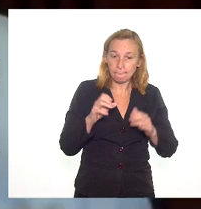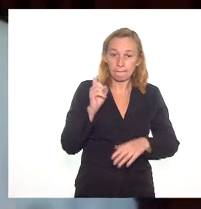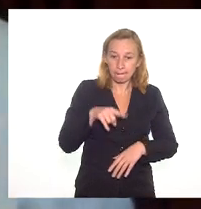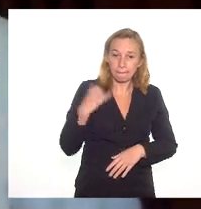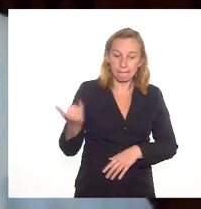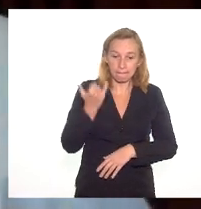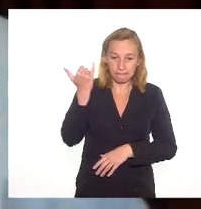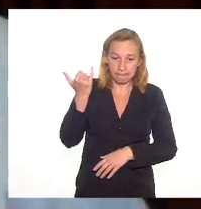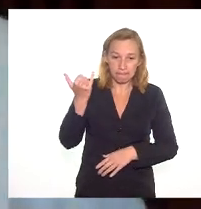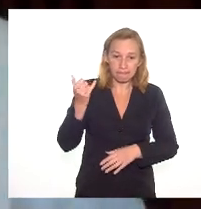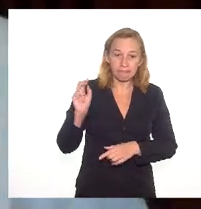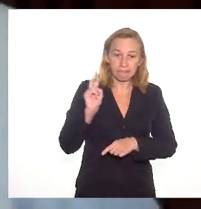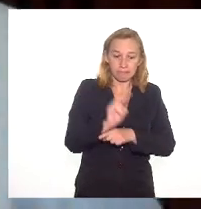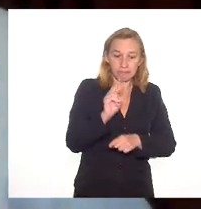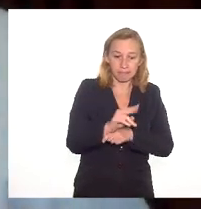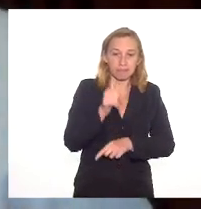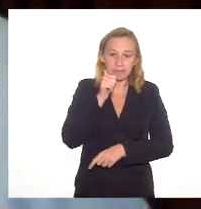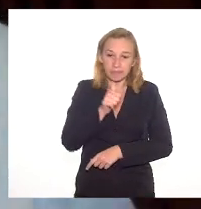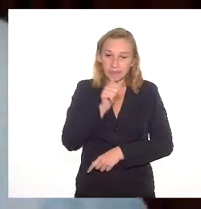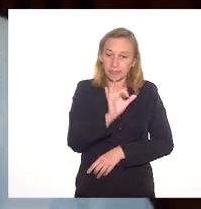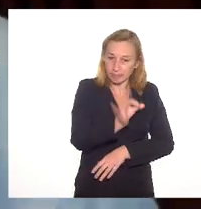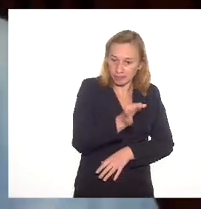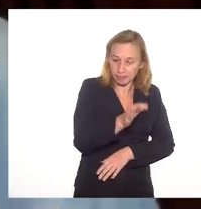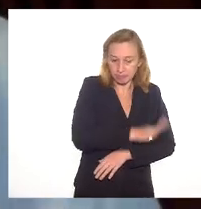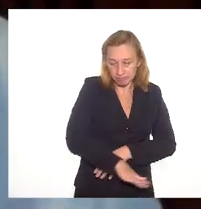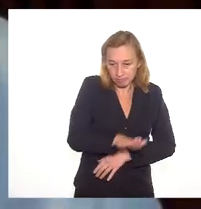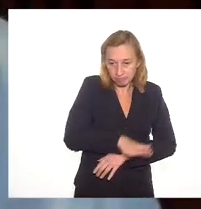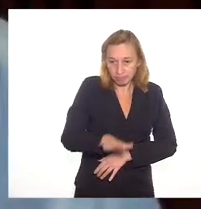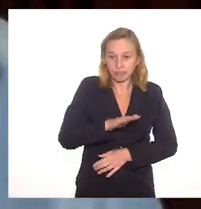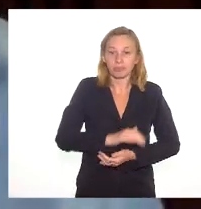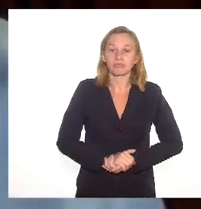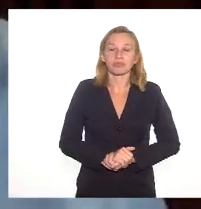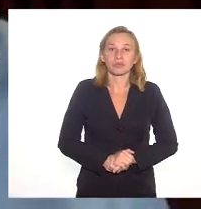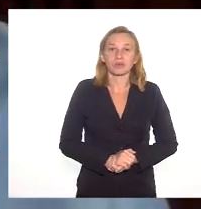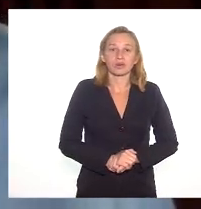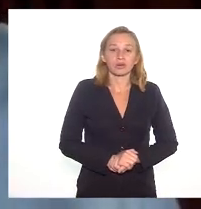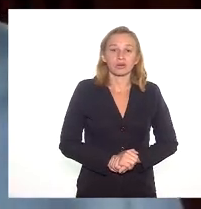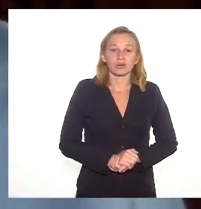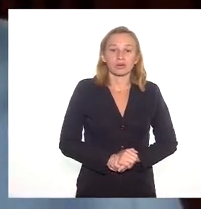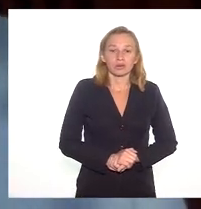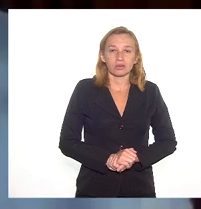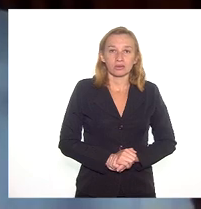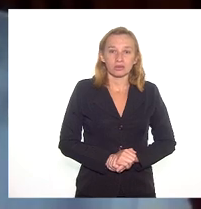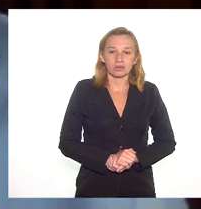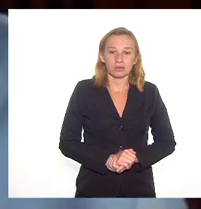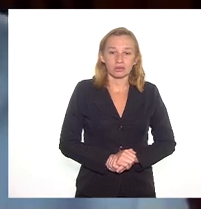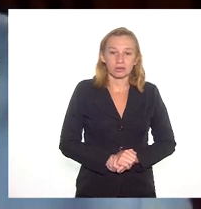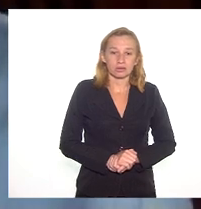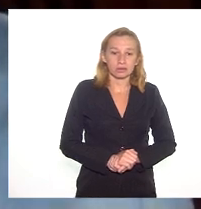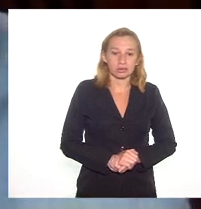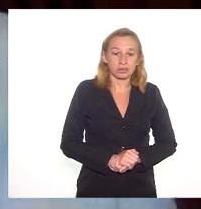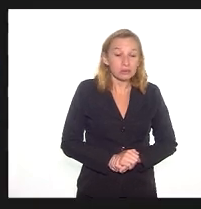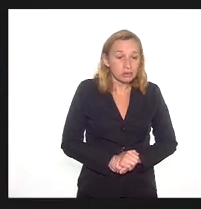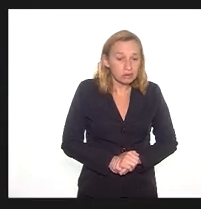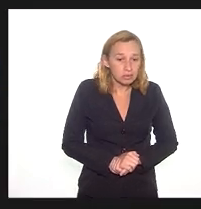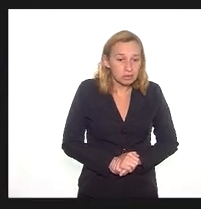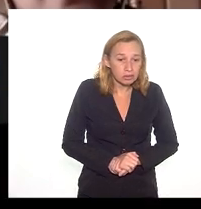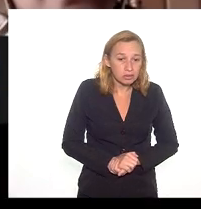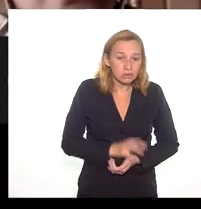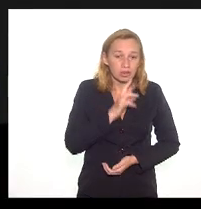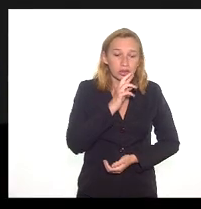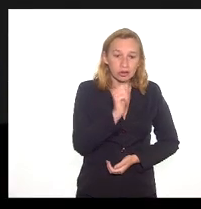importante, protegendo as mulheres e, obviamente, as crianças na sua consequência. Bom dia, presidente